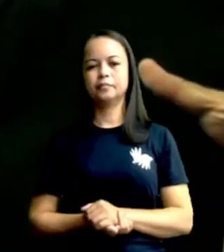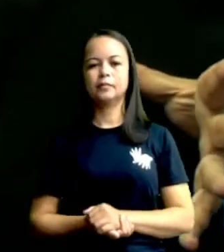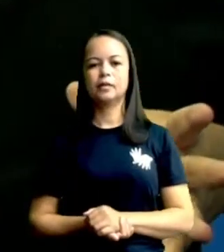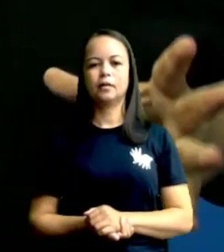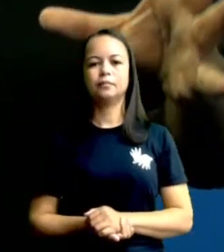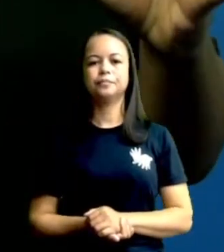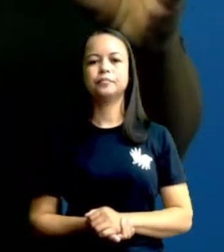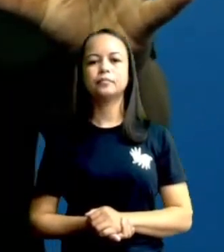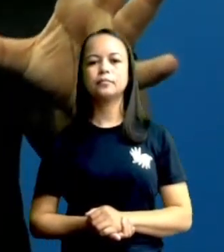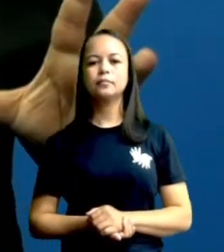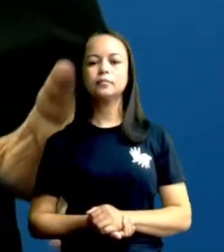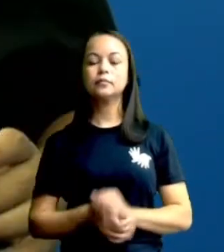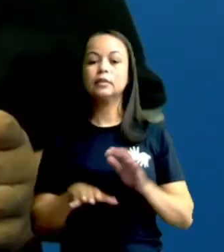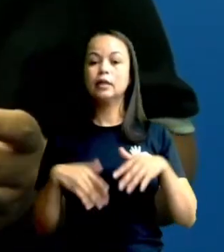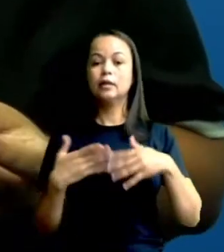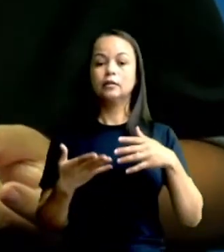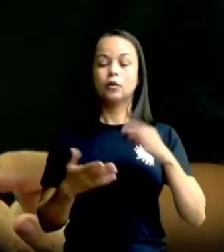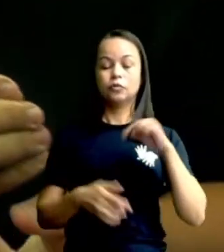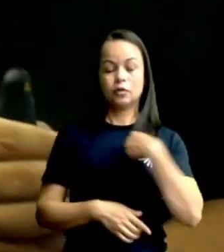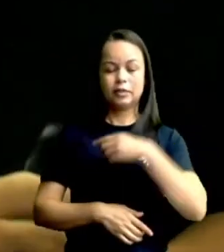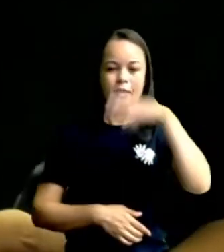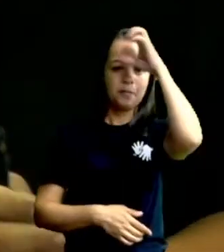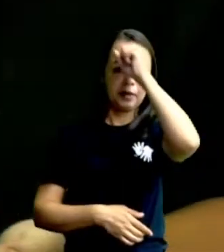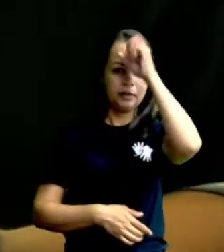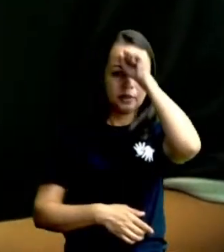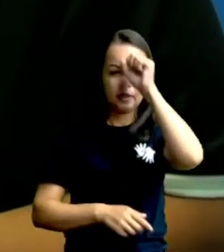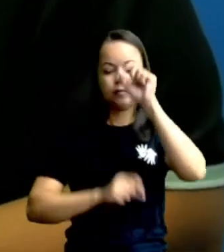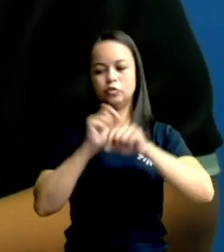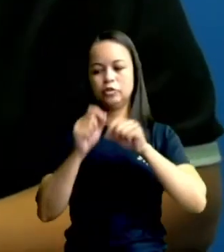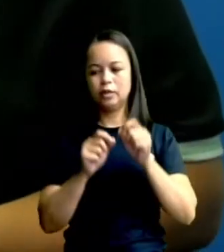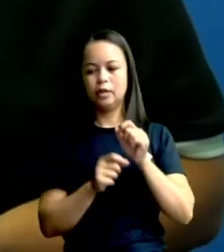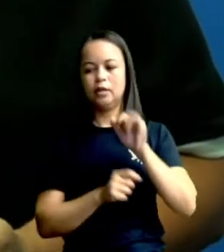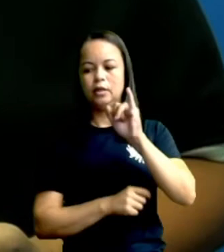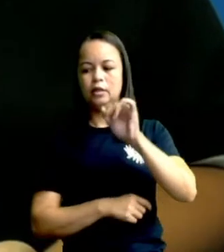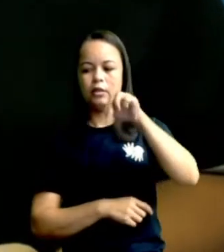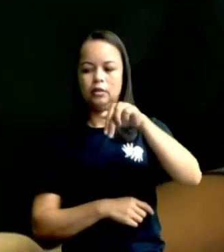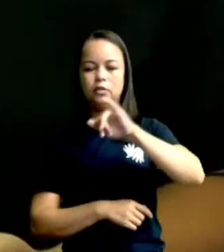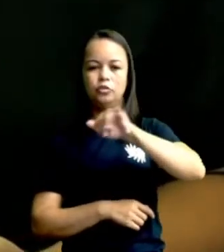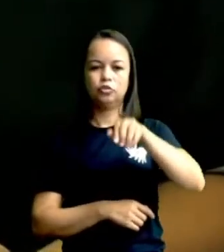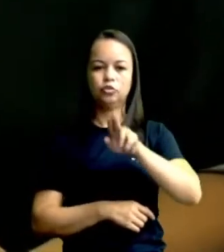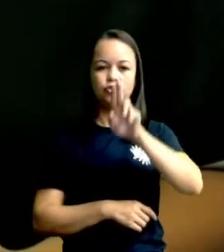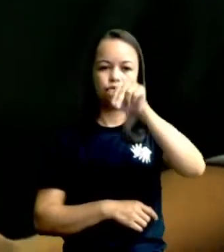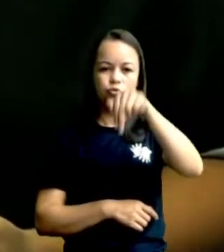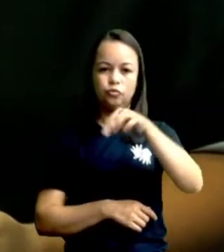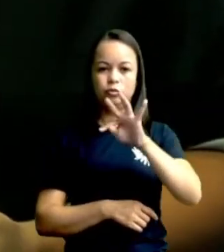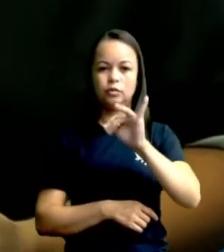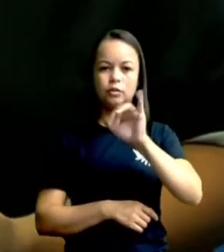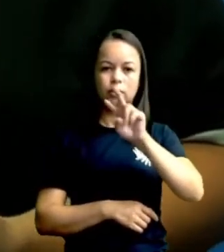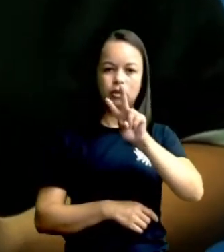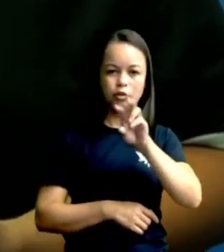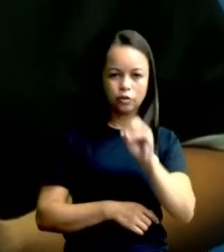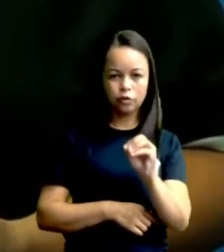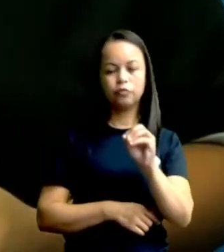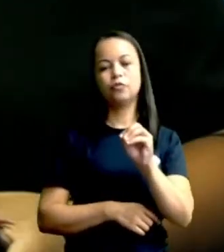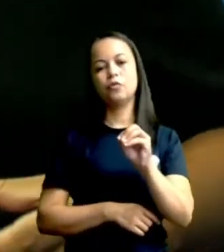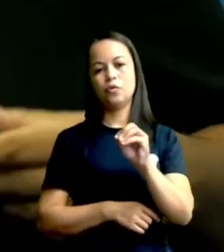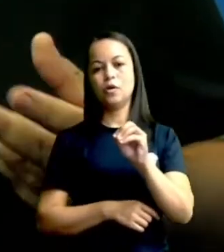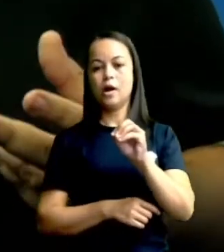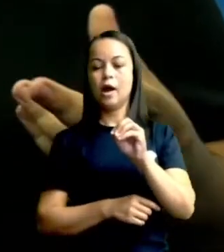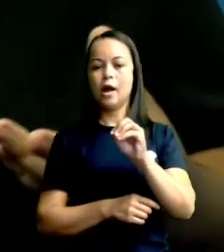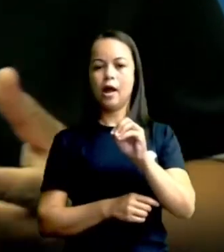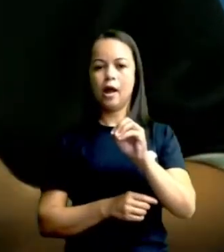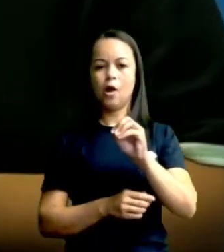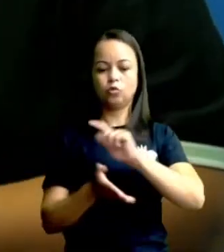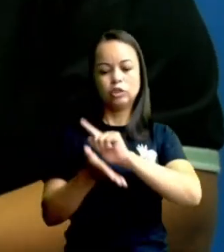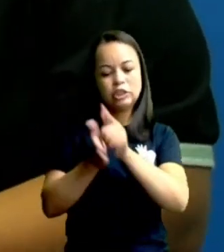mim. Então, aprendemos que o injuntivo é o nosso tipo textual inserido, né?